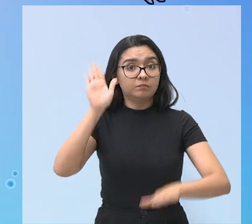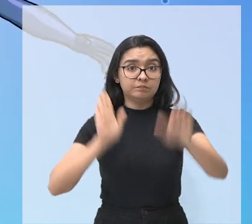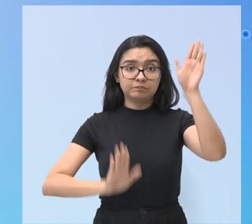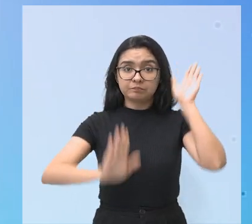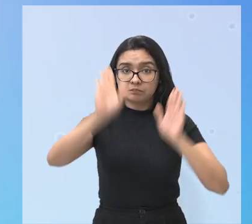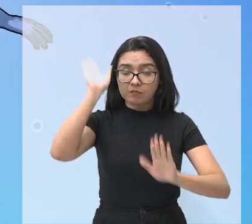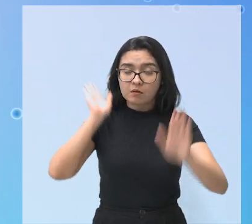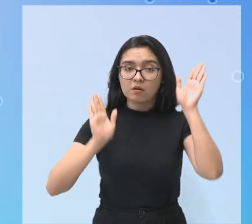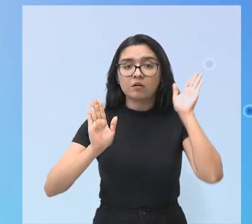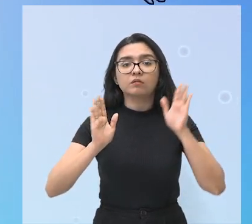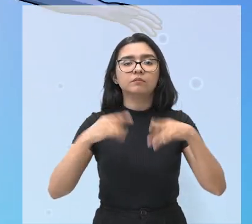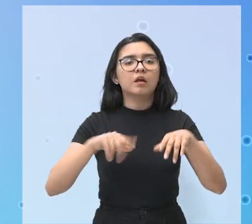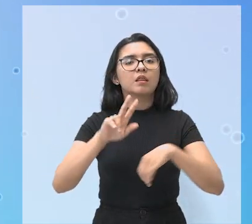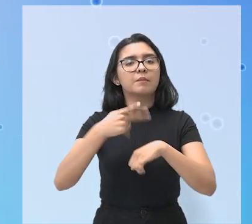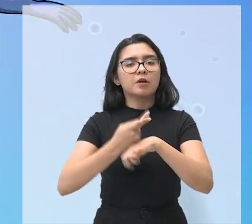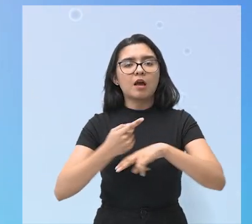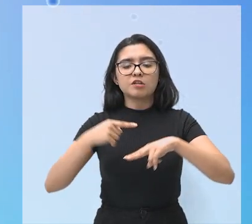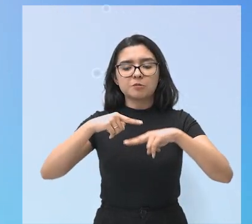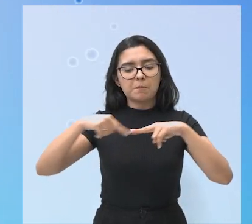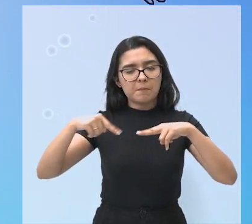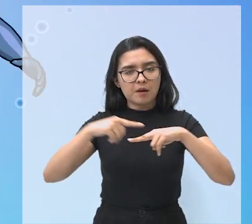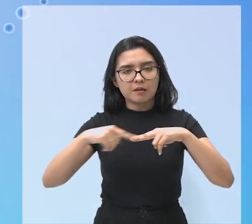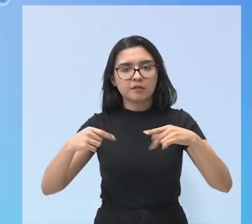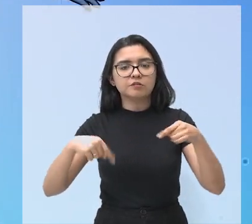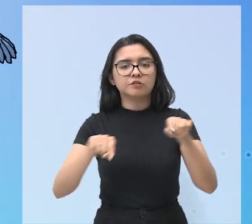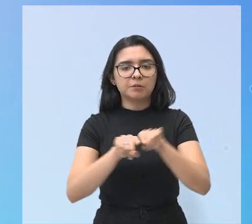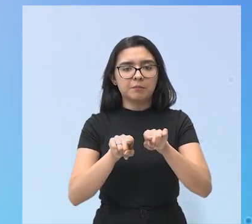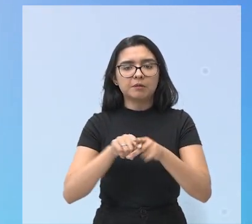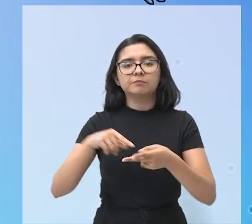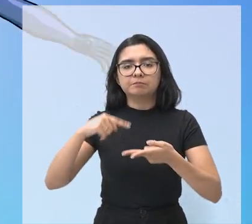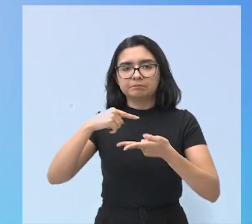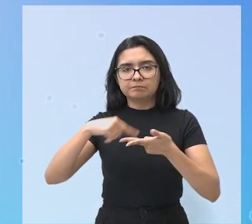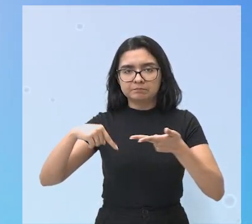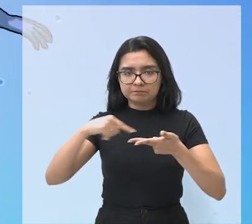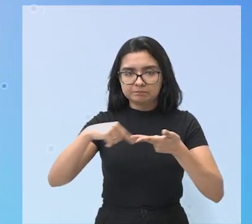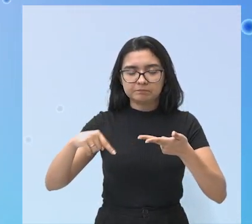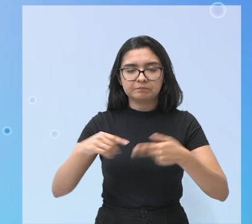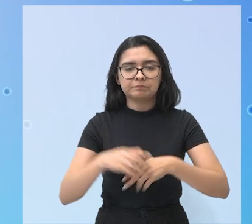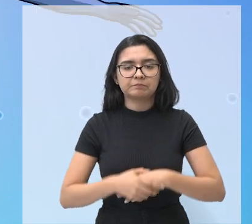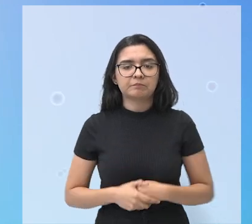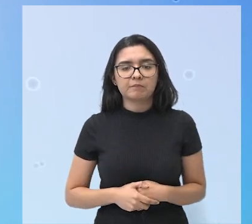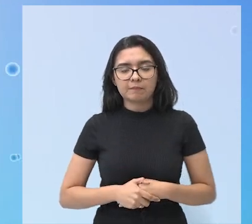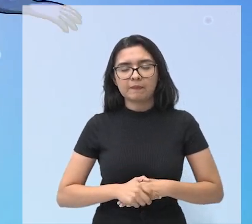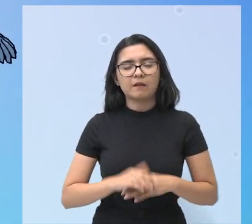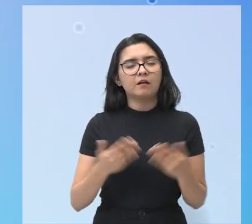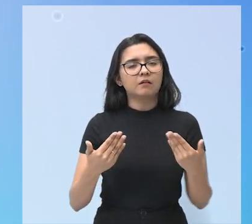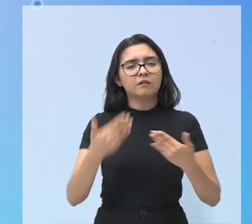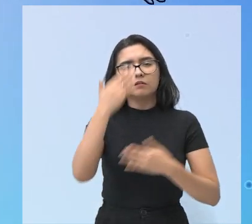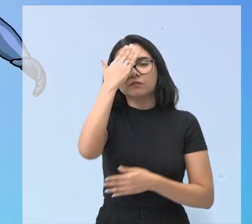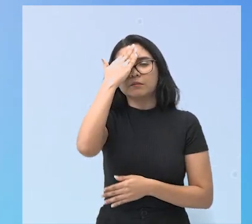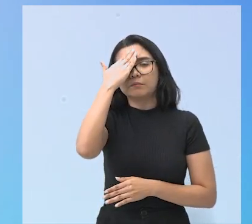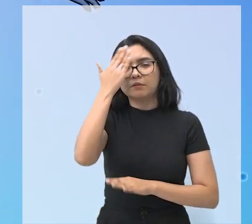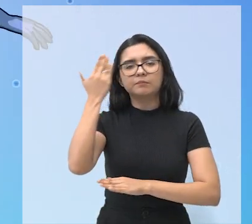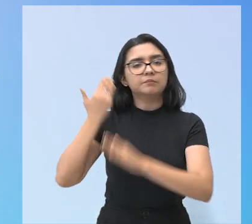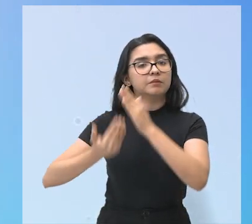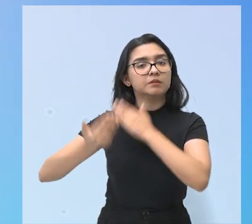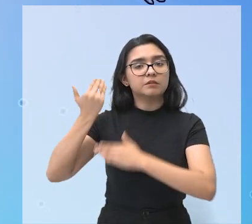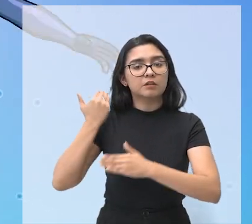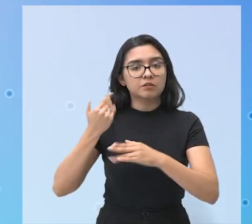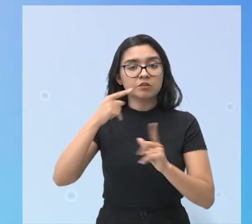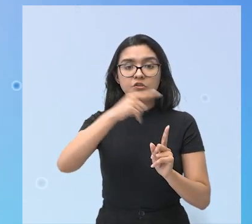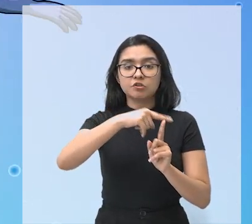vocês estão vendo, e as pernas também alternadas. Vocês sabiam que antes, no nado costas,